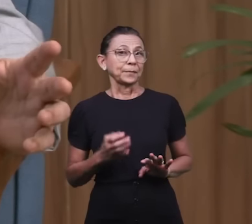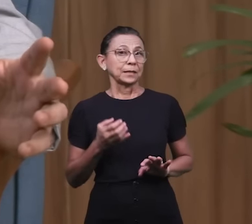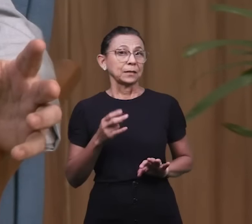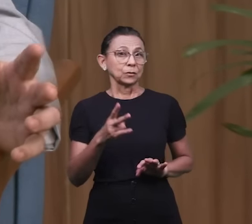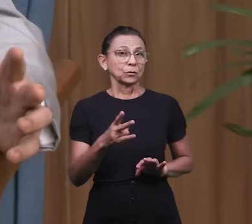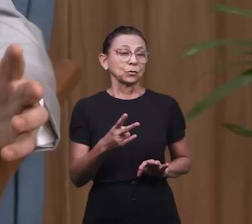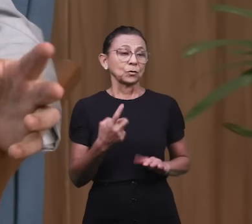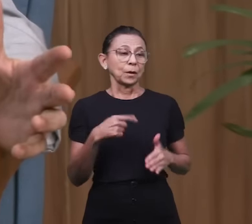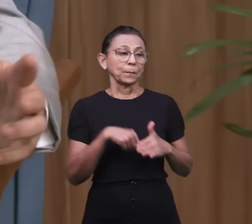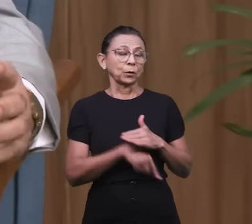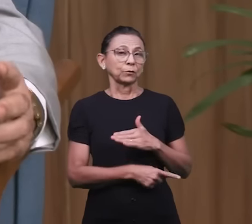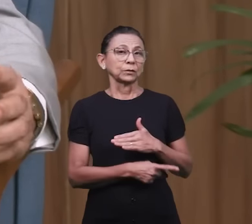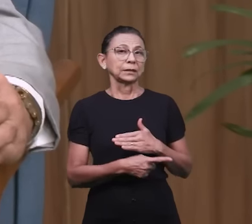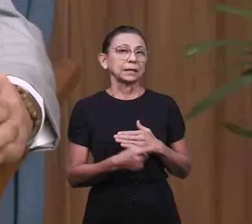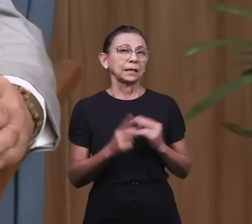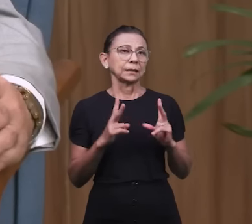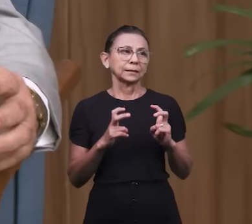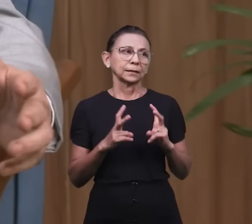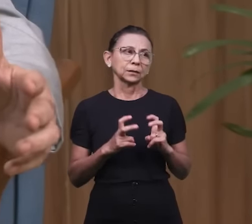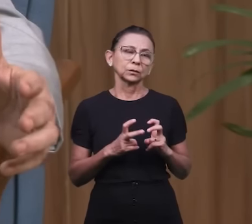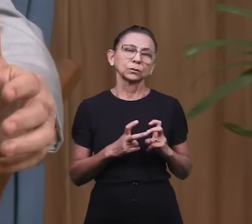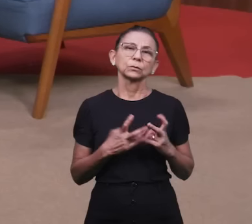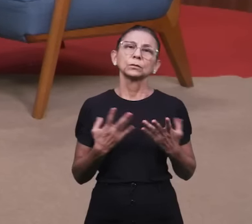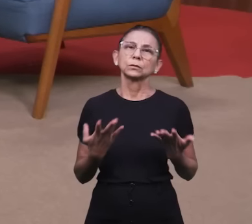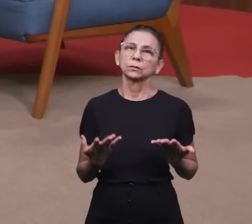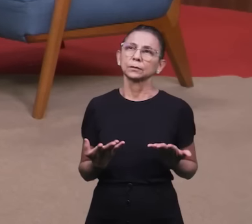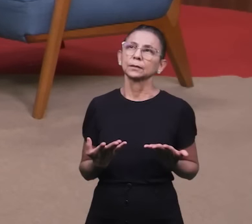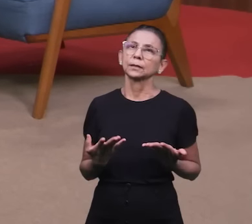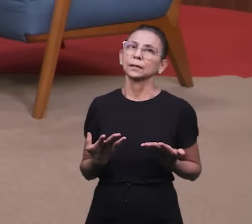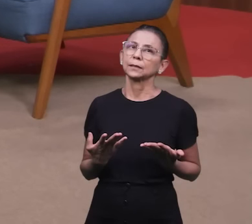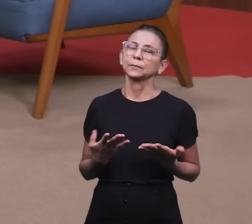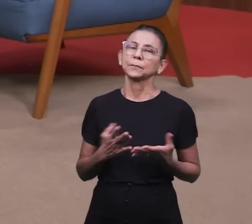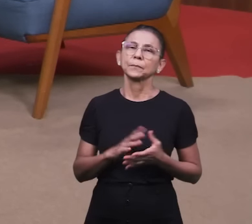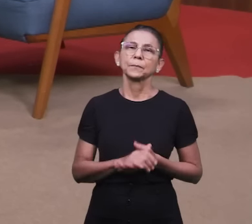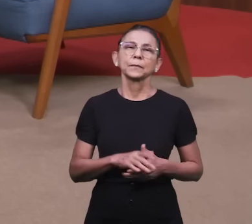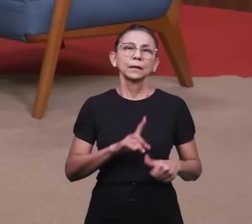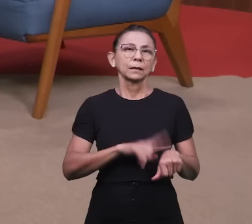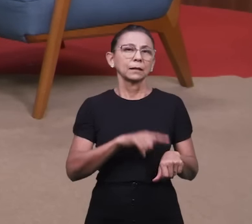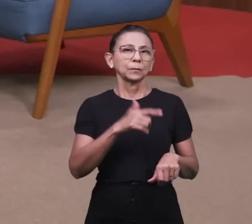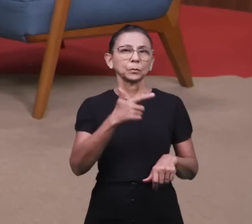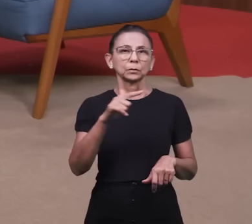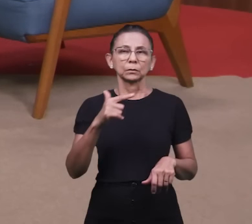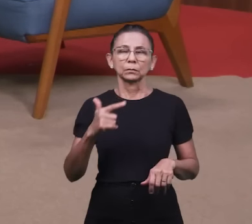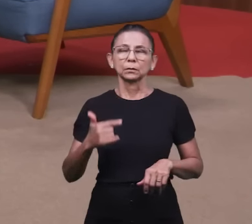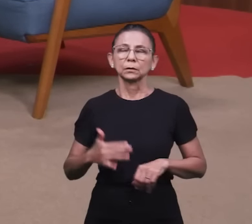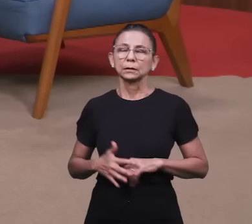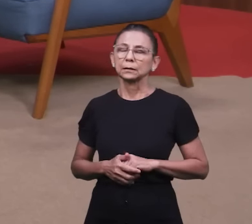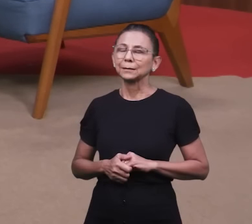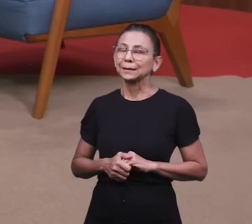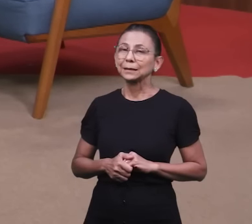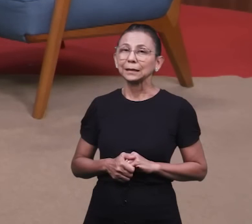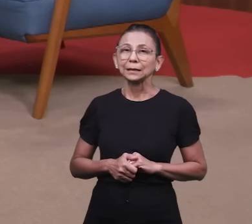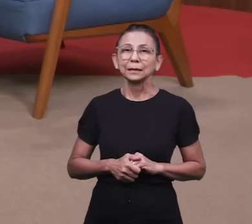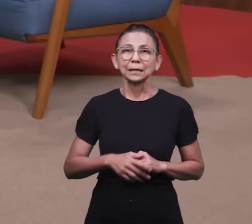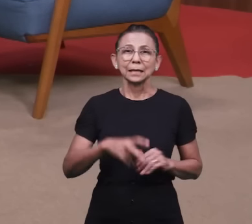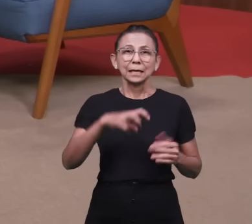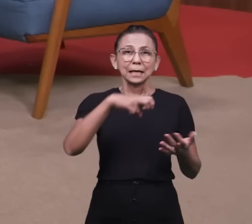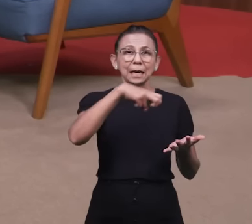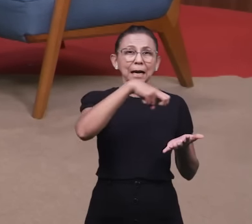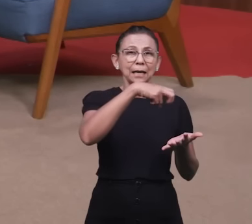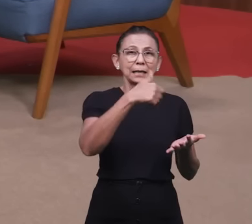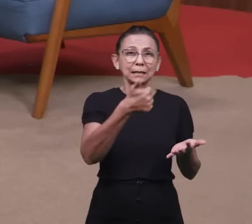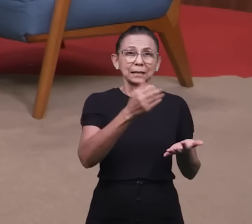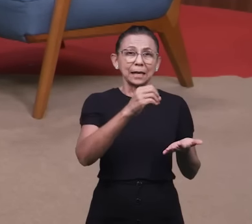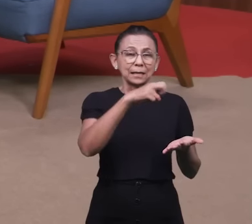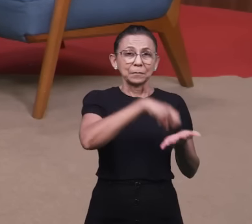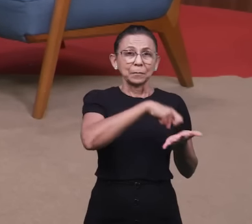daqui hoje não é falar sobre o momento da saída é muito rico Você tem uma aplicação Profética para cada uma